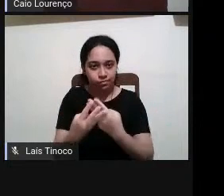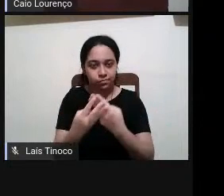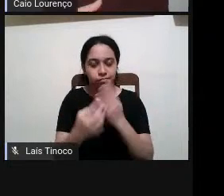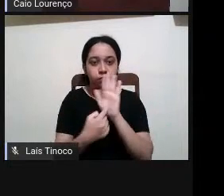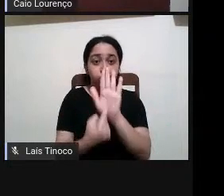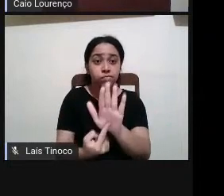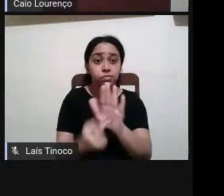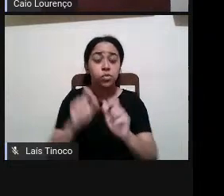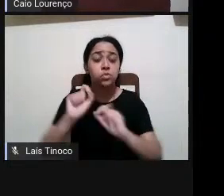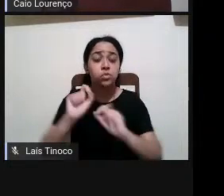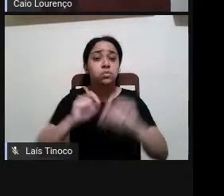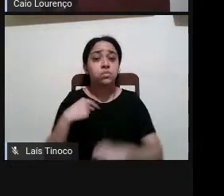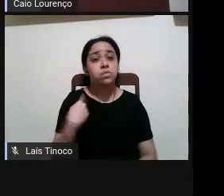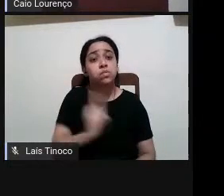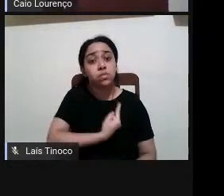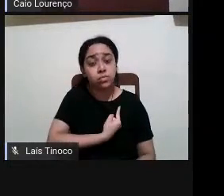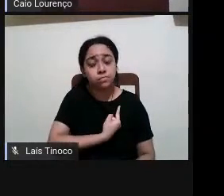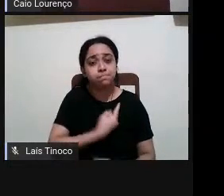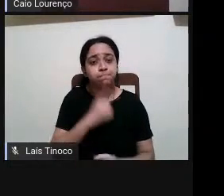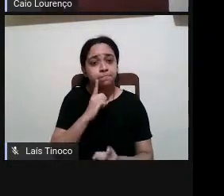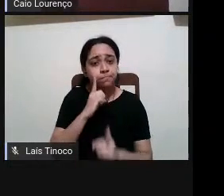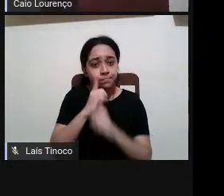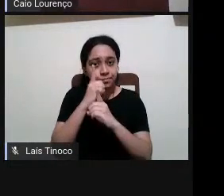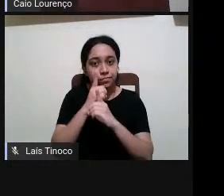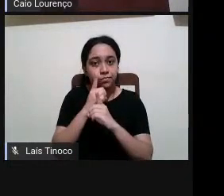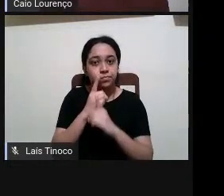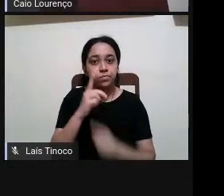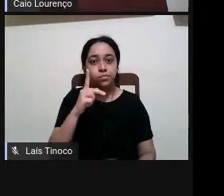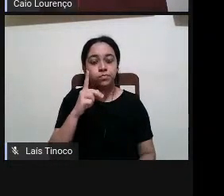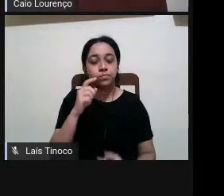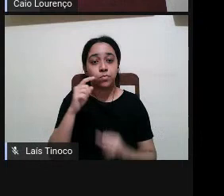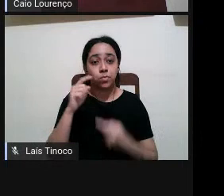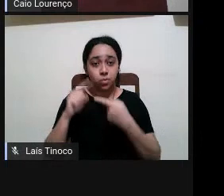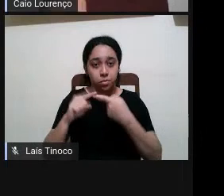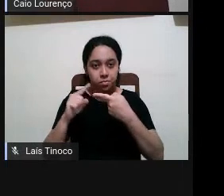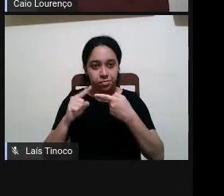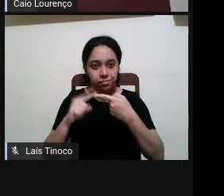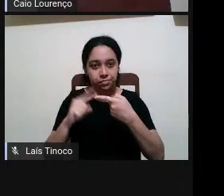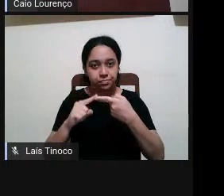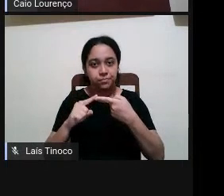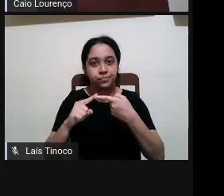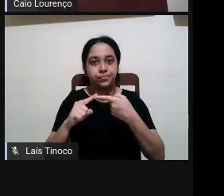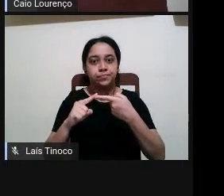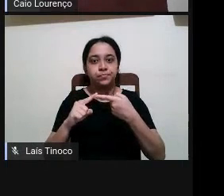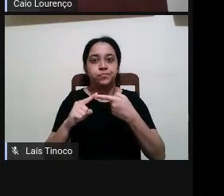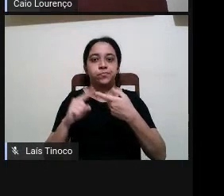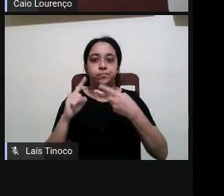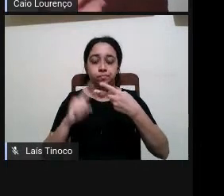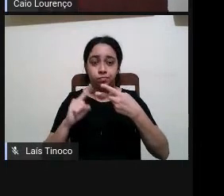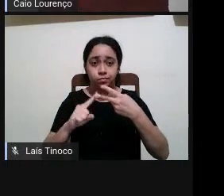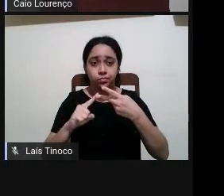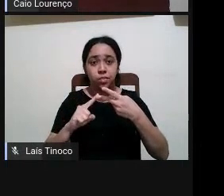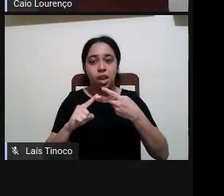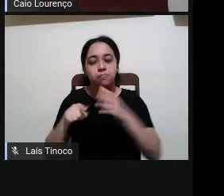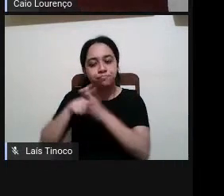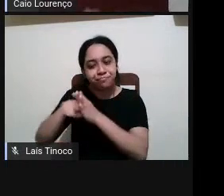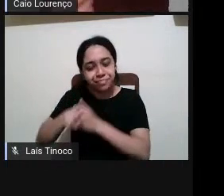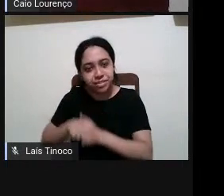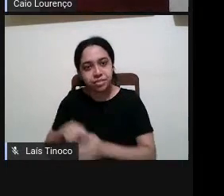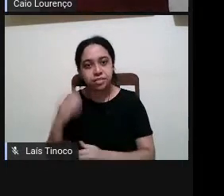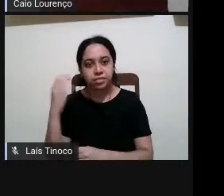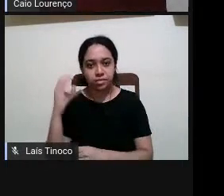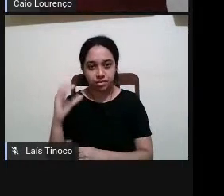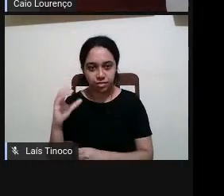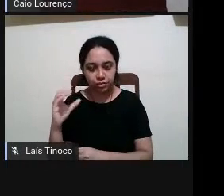nós identificamos que o polipropileno e o polietileno, também na literatura científica, nas ocorrências que